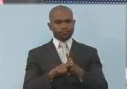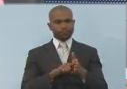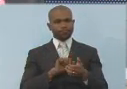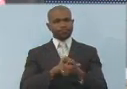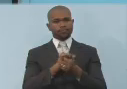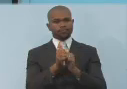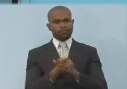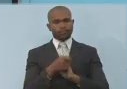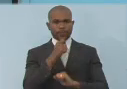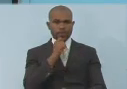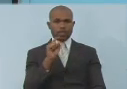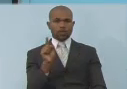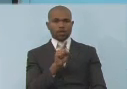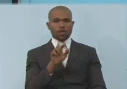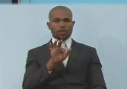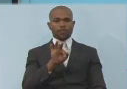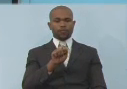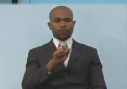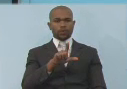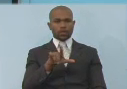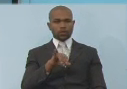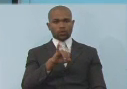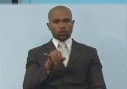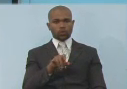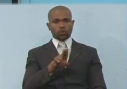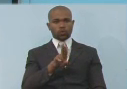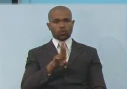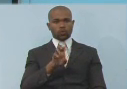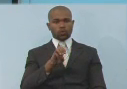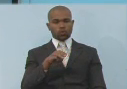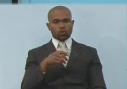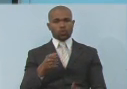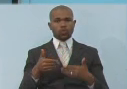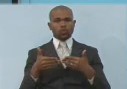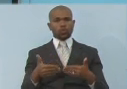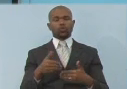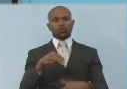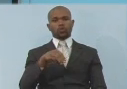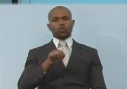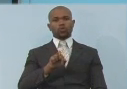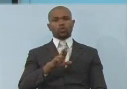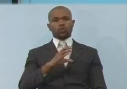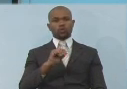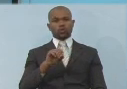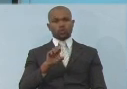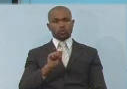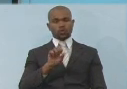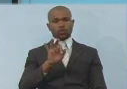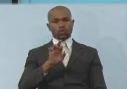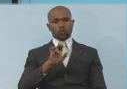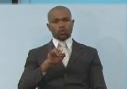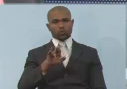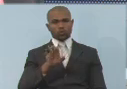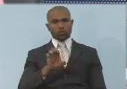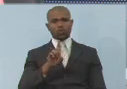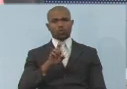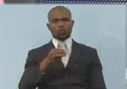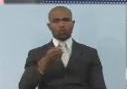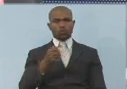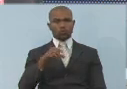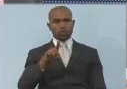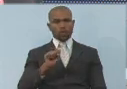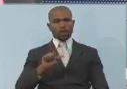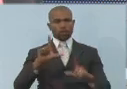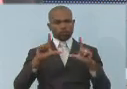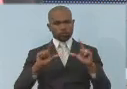readequado o espaço do Fácil Jurema, com a implantação do Fácil Marcos Freire, tem diminuído a demanda do Fácil Jurema e, com